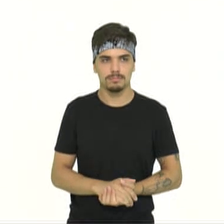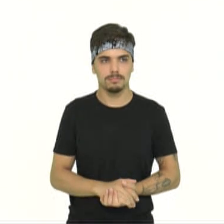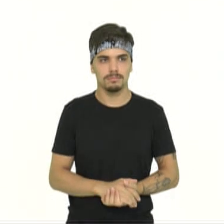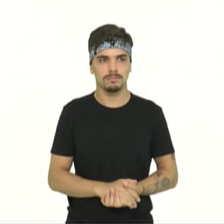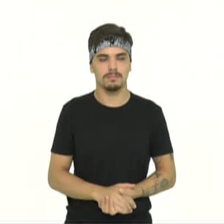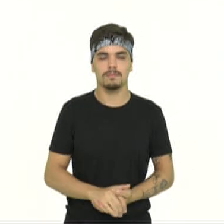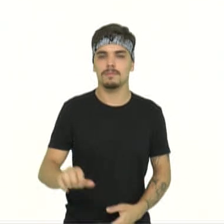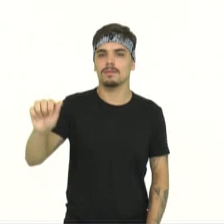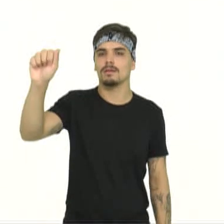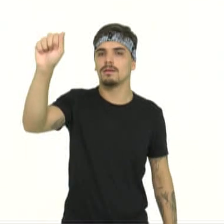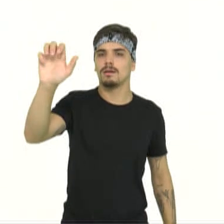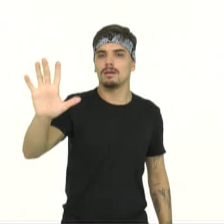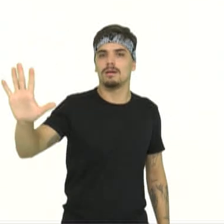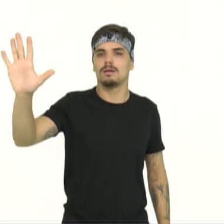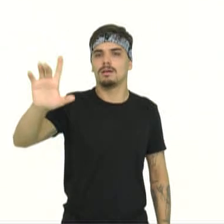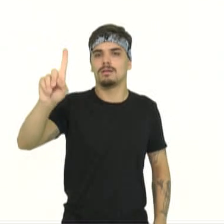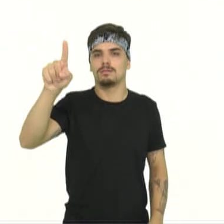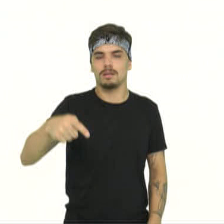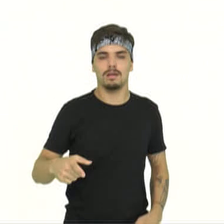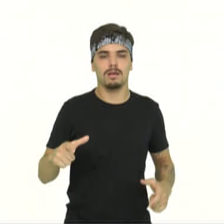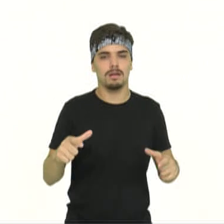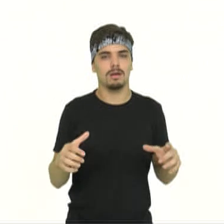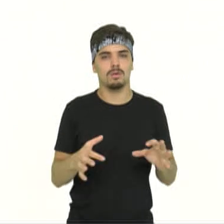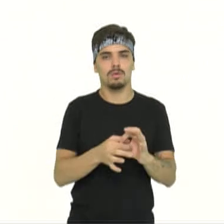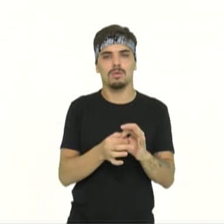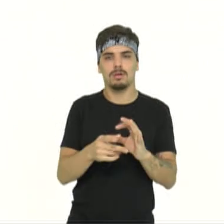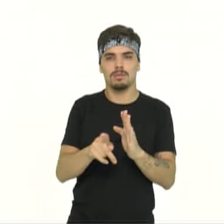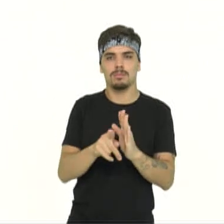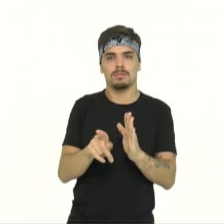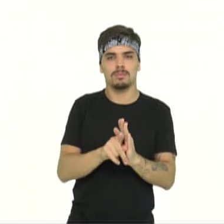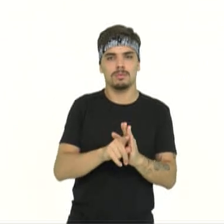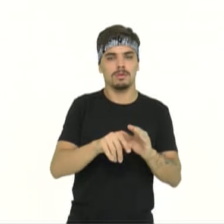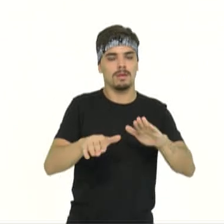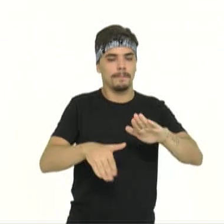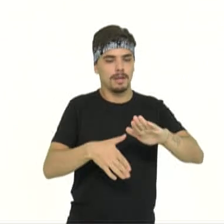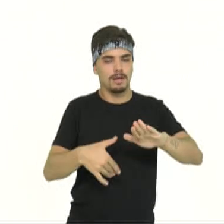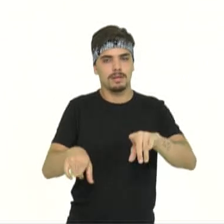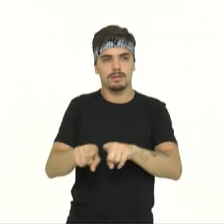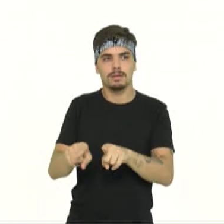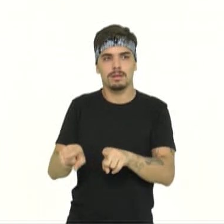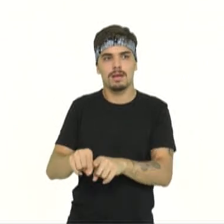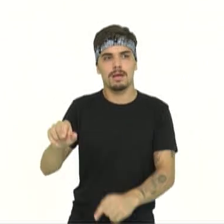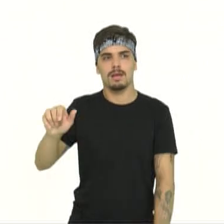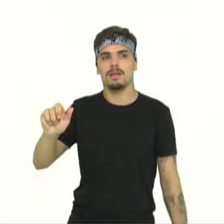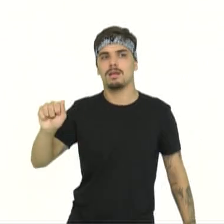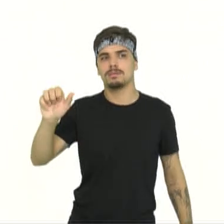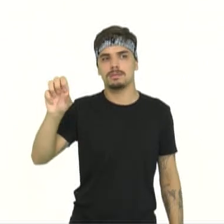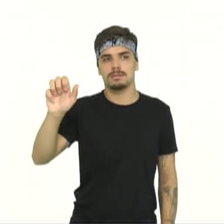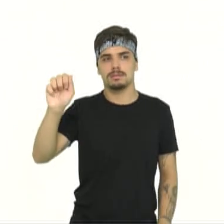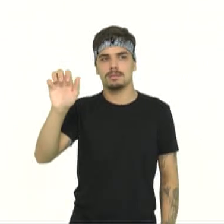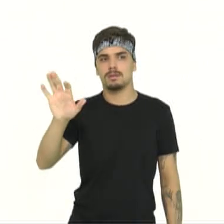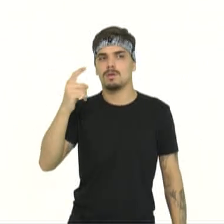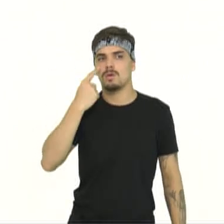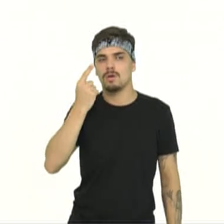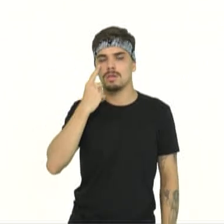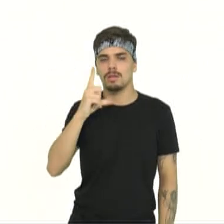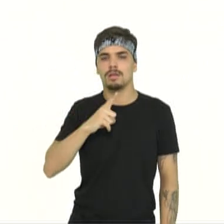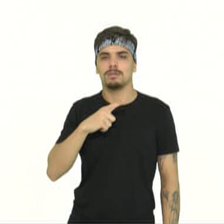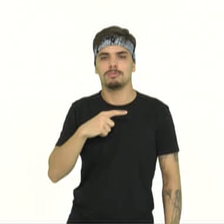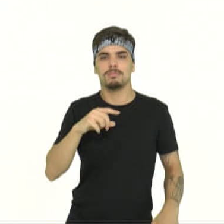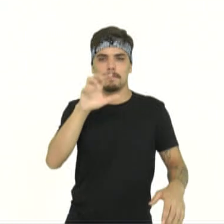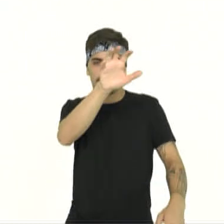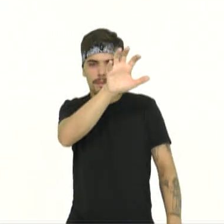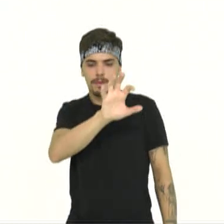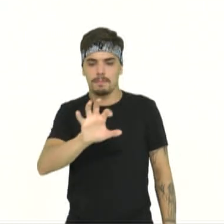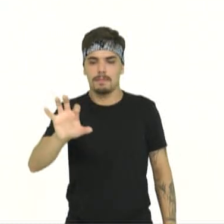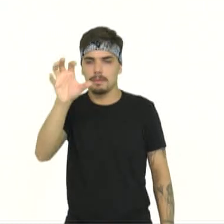a Ásia é um coletivo de várias regiões litorâneas, o leste asiático, a Ásia meridional, a gente viu que temos 6 regiões na Ásia, né? A gente sempre